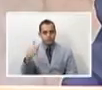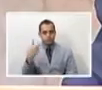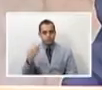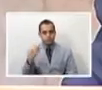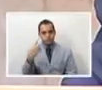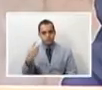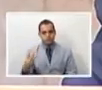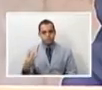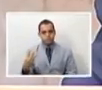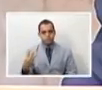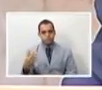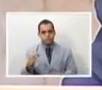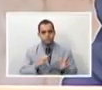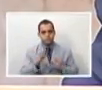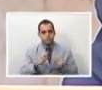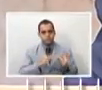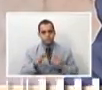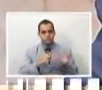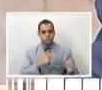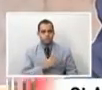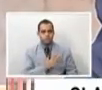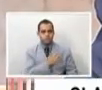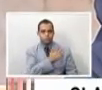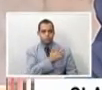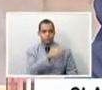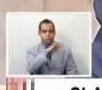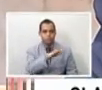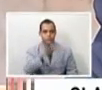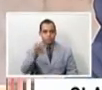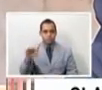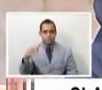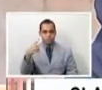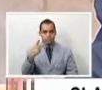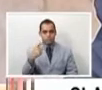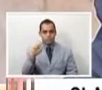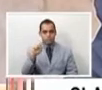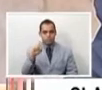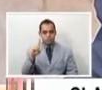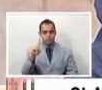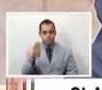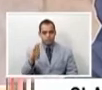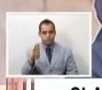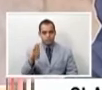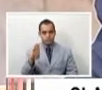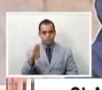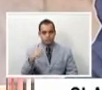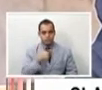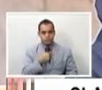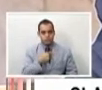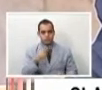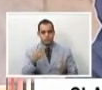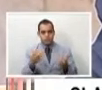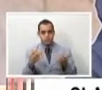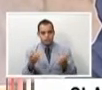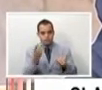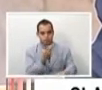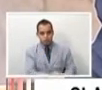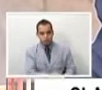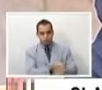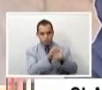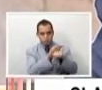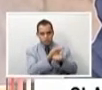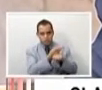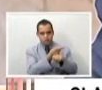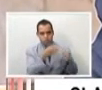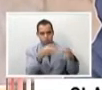PDL 6/2013, autoria do nobre vereador Coronel Telhada, do PSDB. Dispõe sobre a outorga de salva de prata